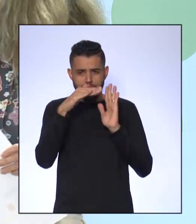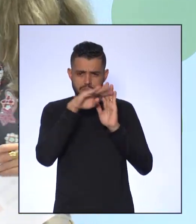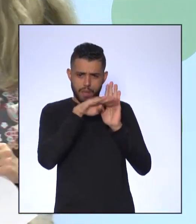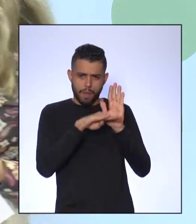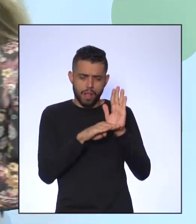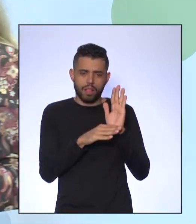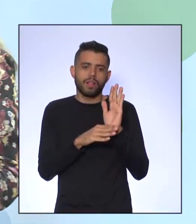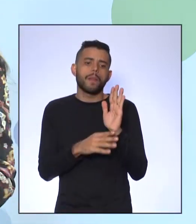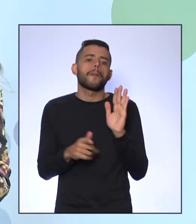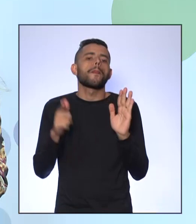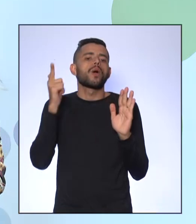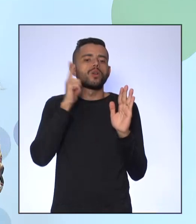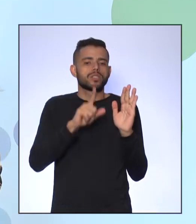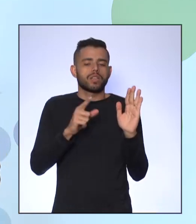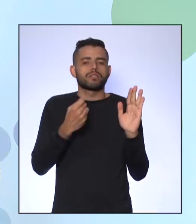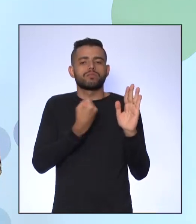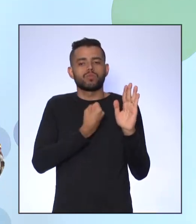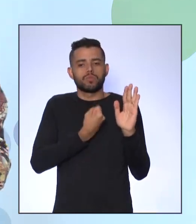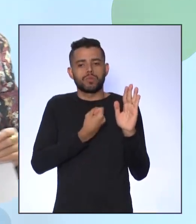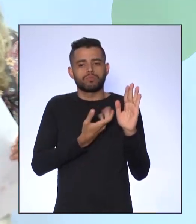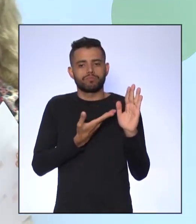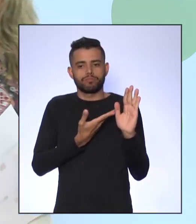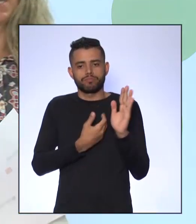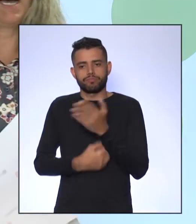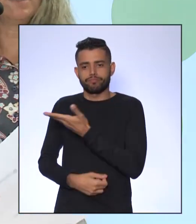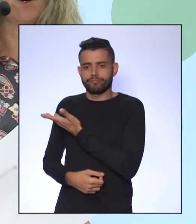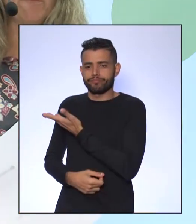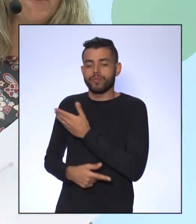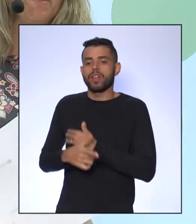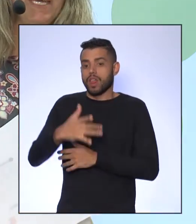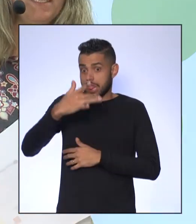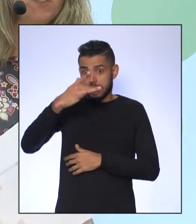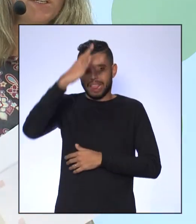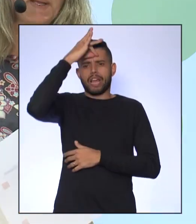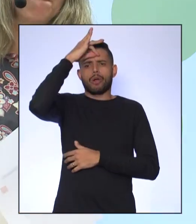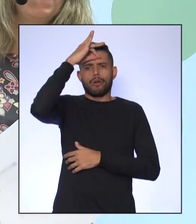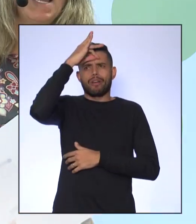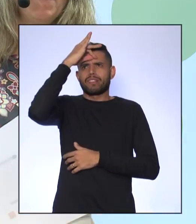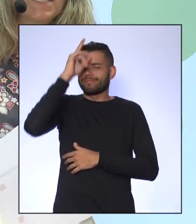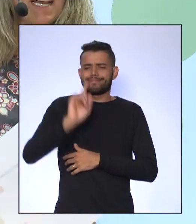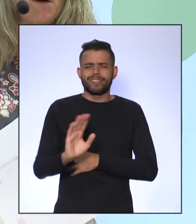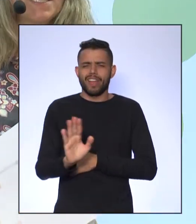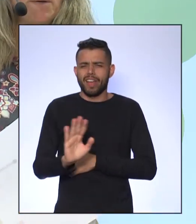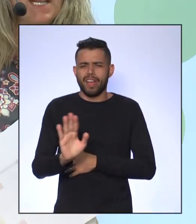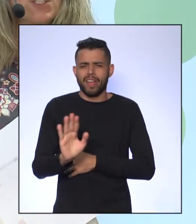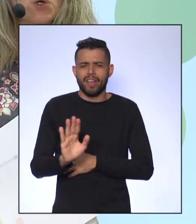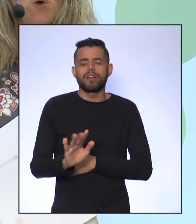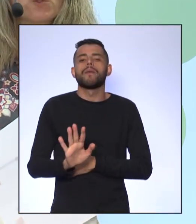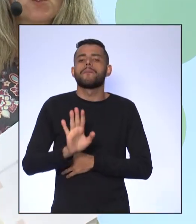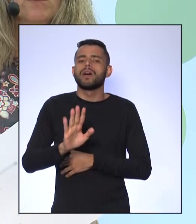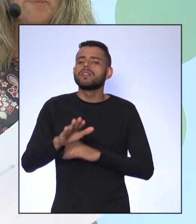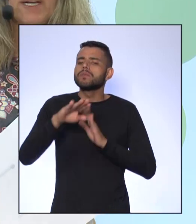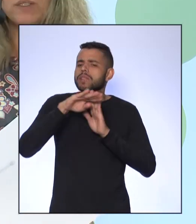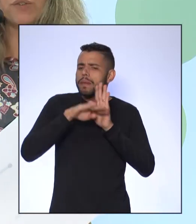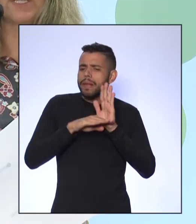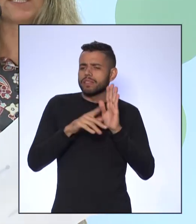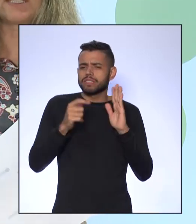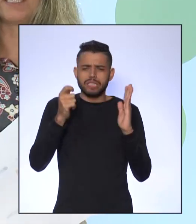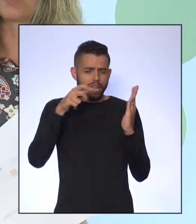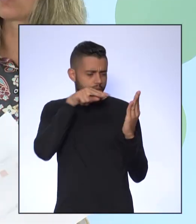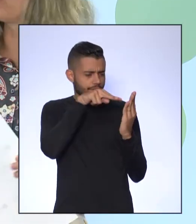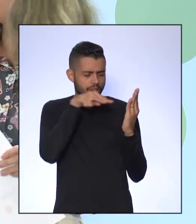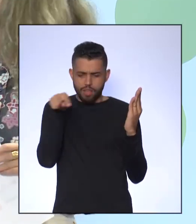gente chega a esse valor aqui. Não é para decorar, obviamente, né? Mas ela é uma tabela de consulta para